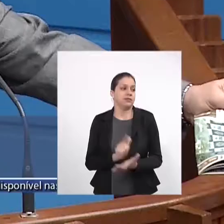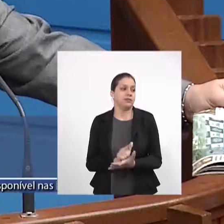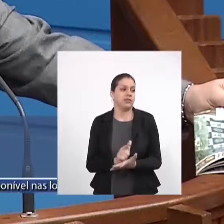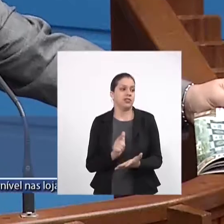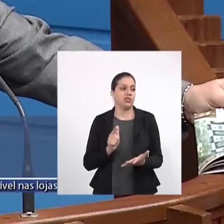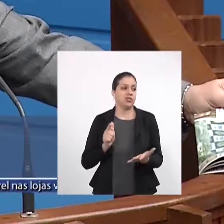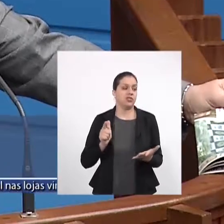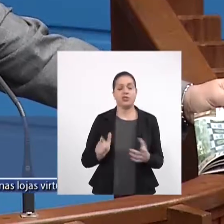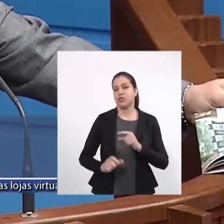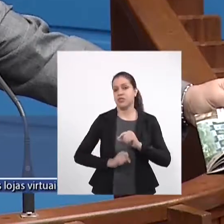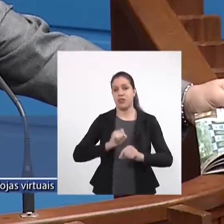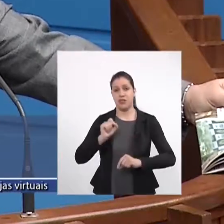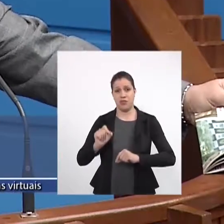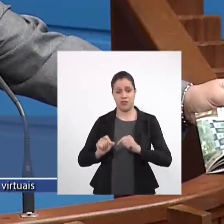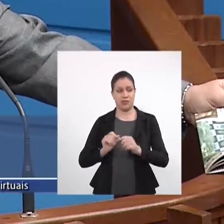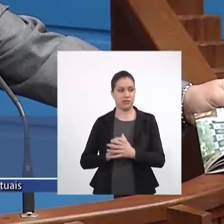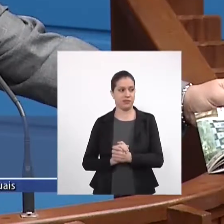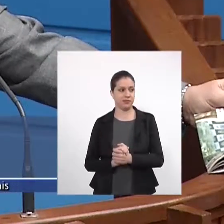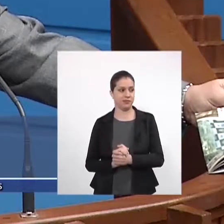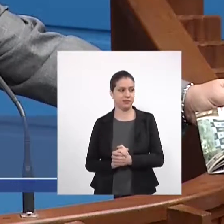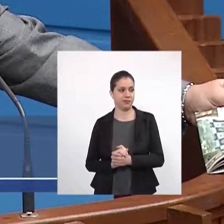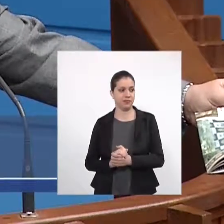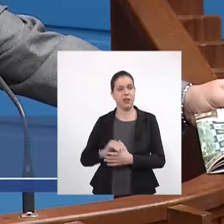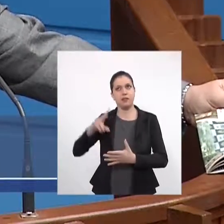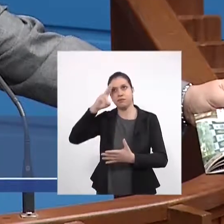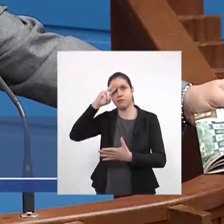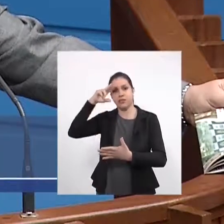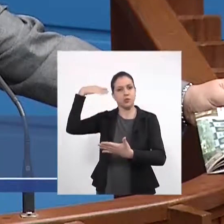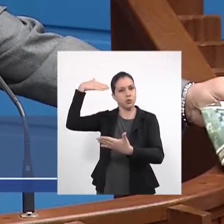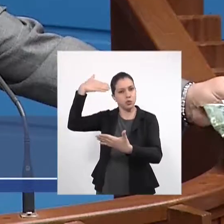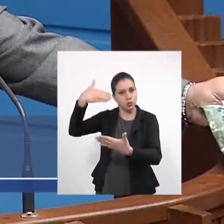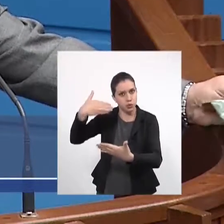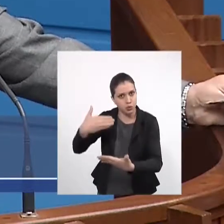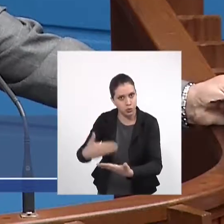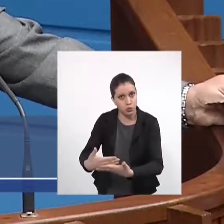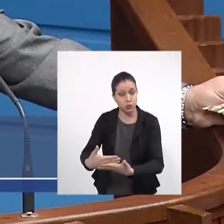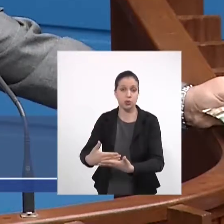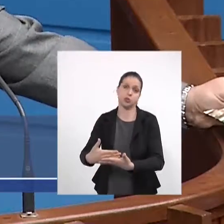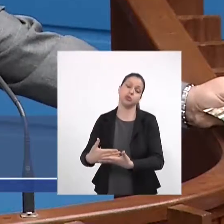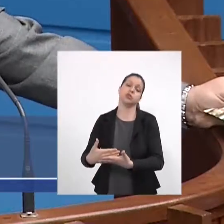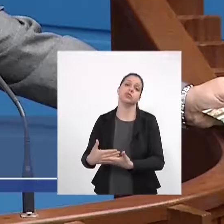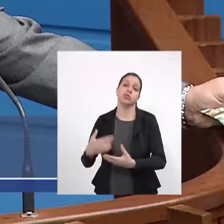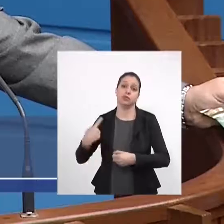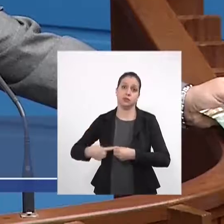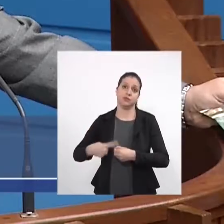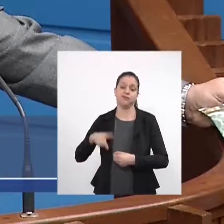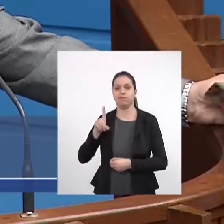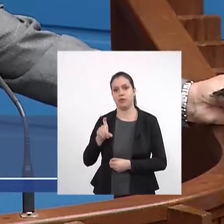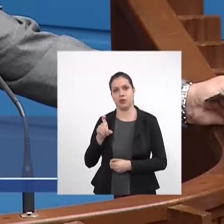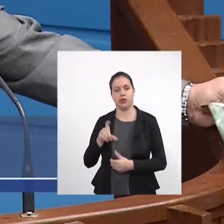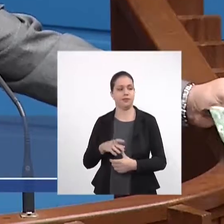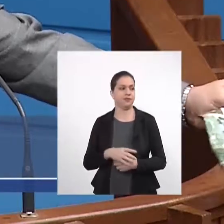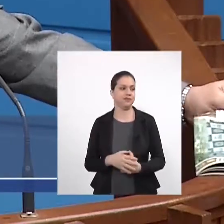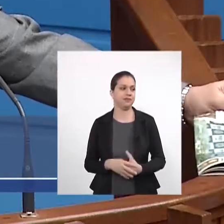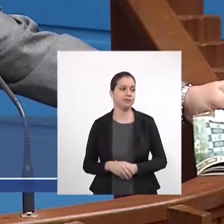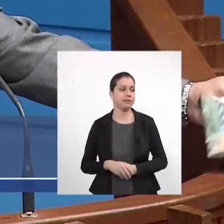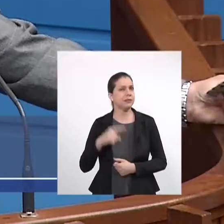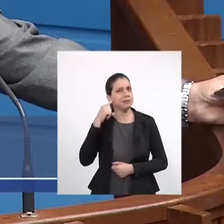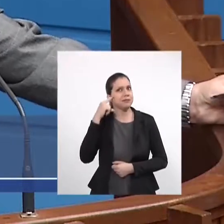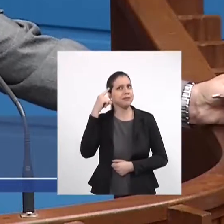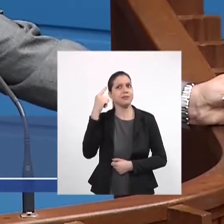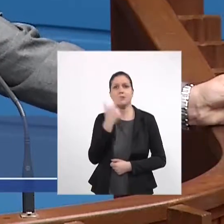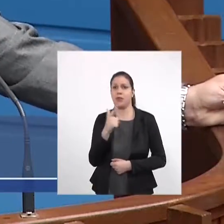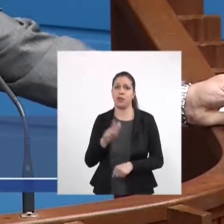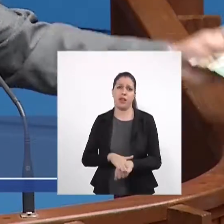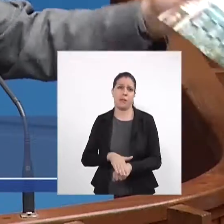faz parte da história da vida de Dourados. E imaginar que não teremos mais